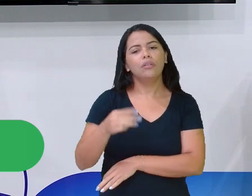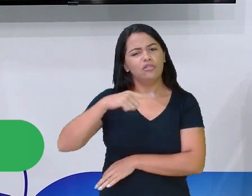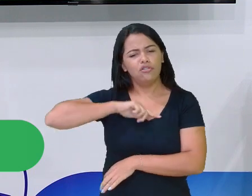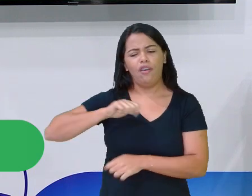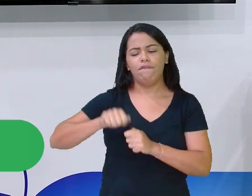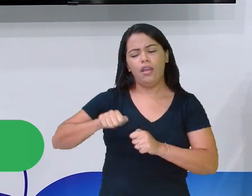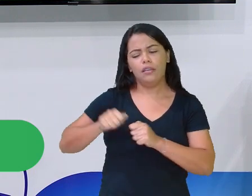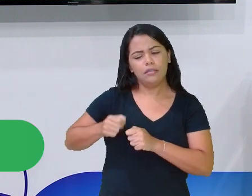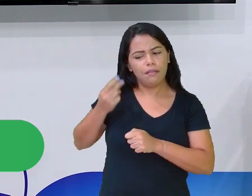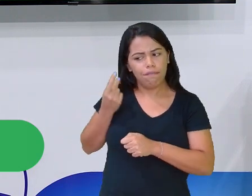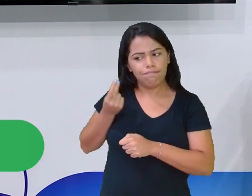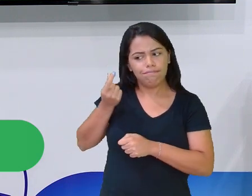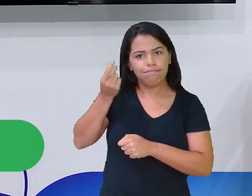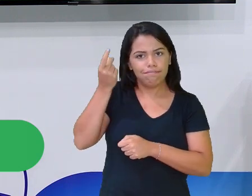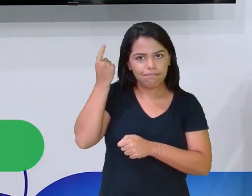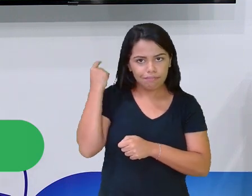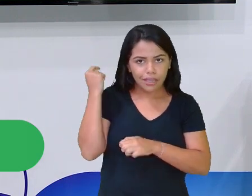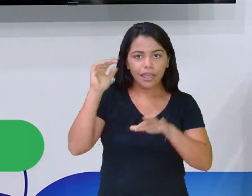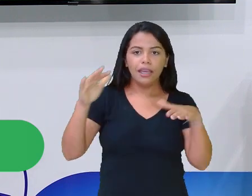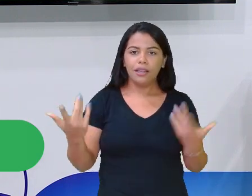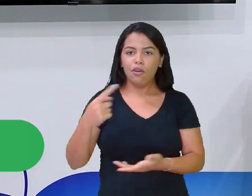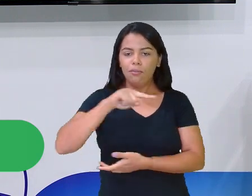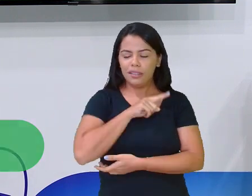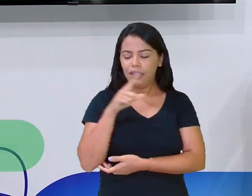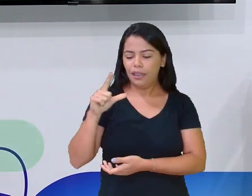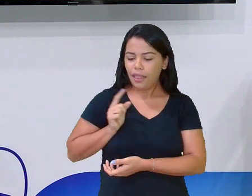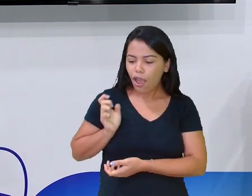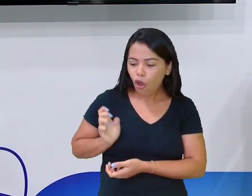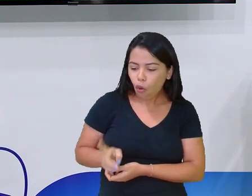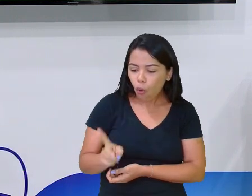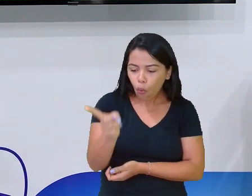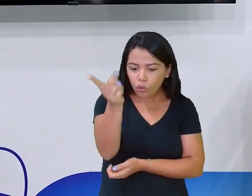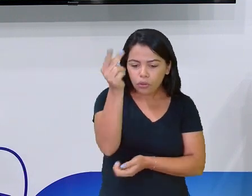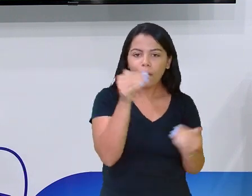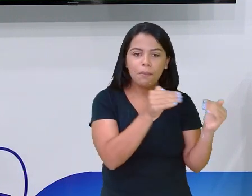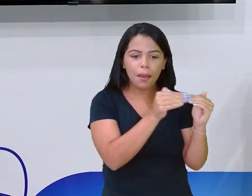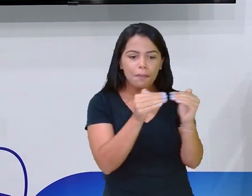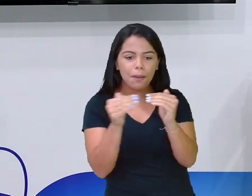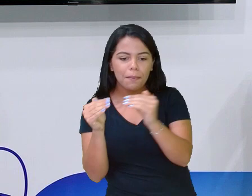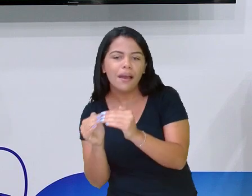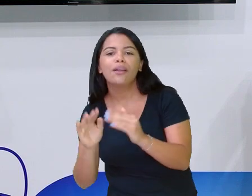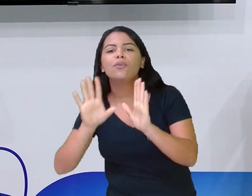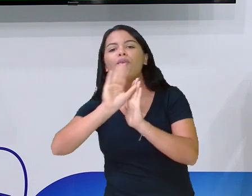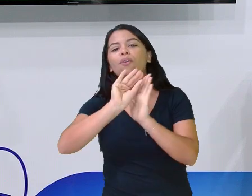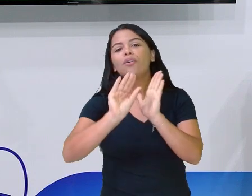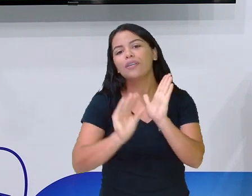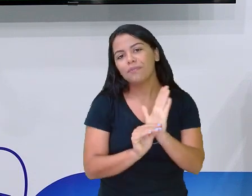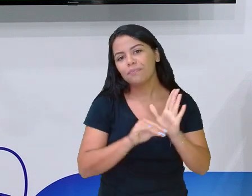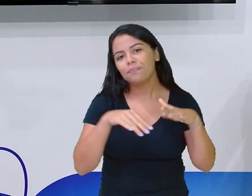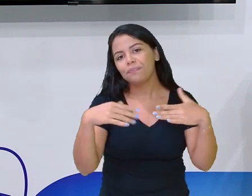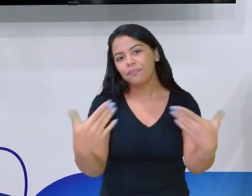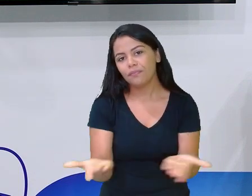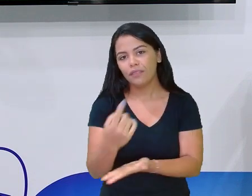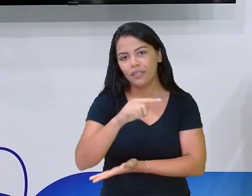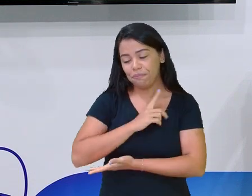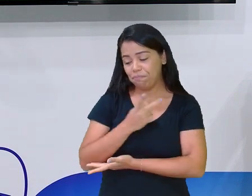tempão, para ter essa continuidade do entendimento do assunto, tá? Estamos